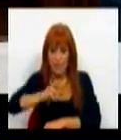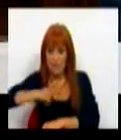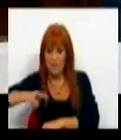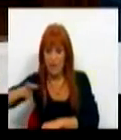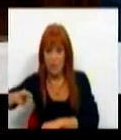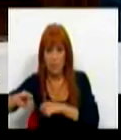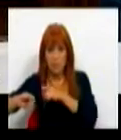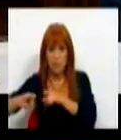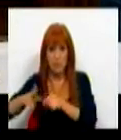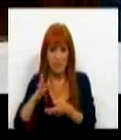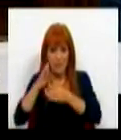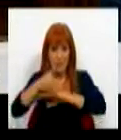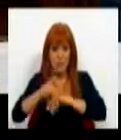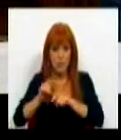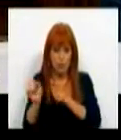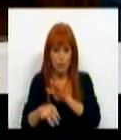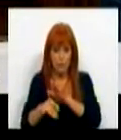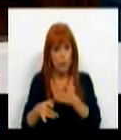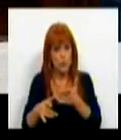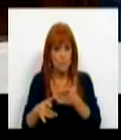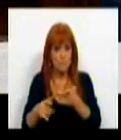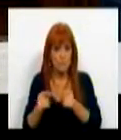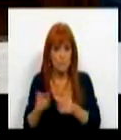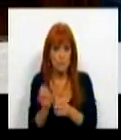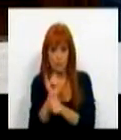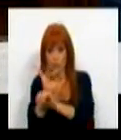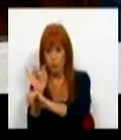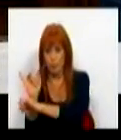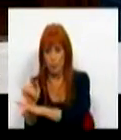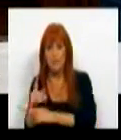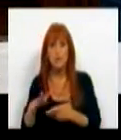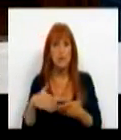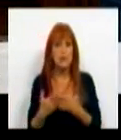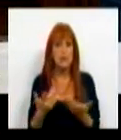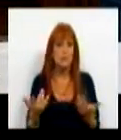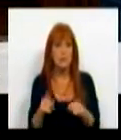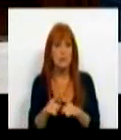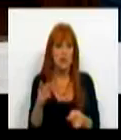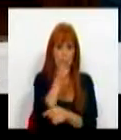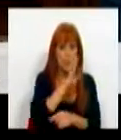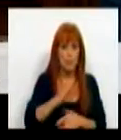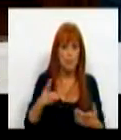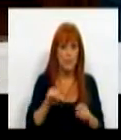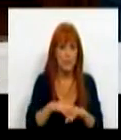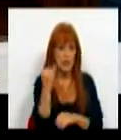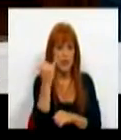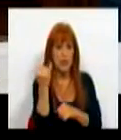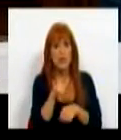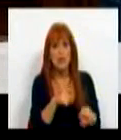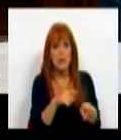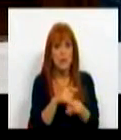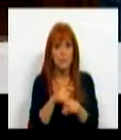milhões através de fundos privados, que foram, acabaram por ser concretizados pela